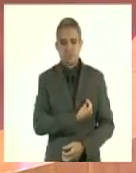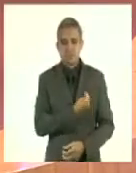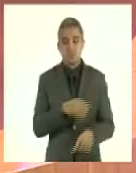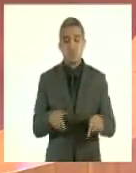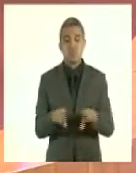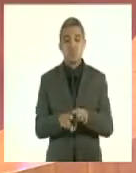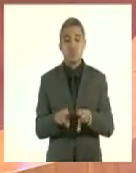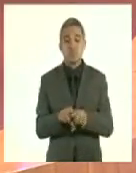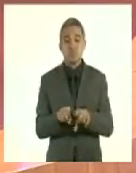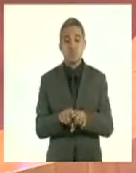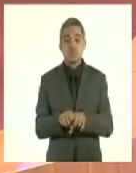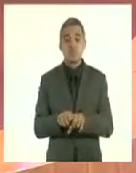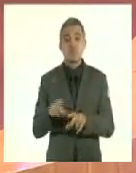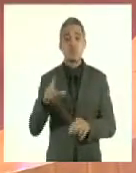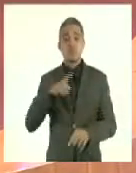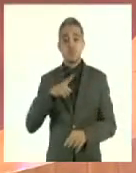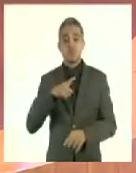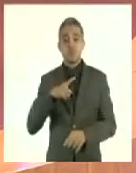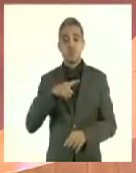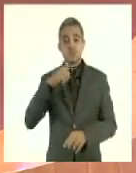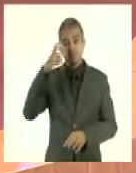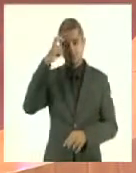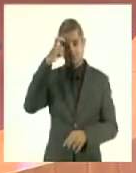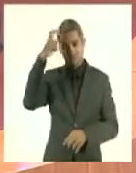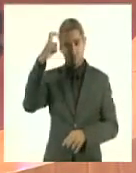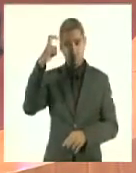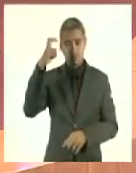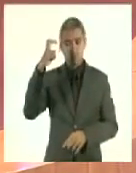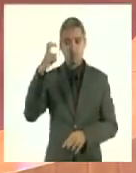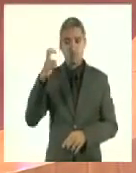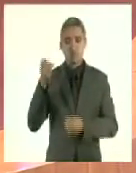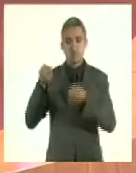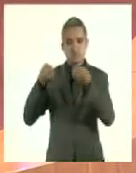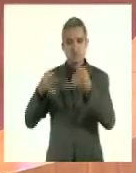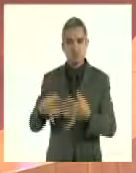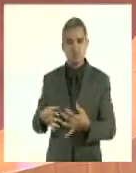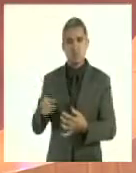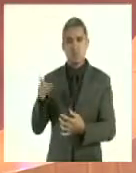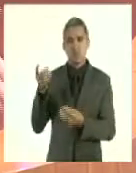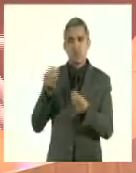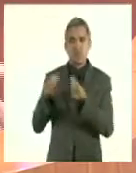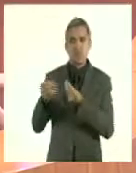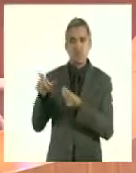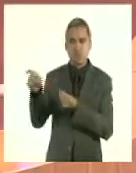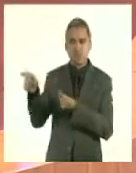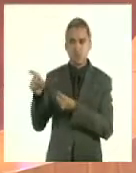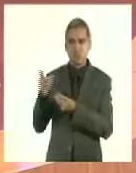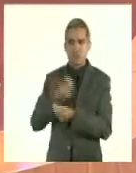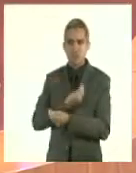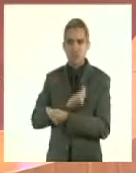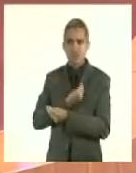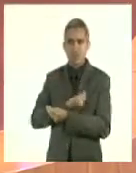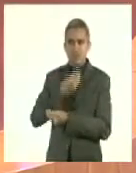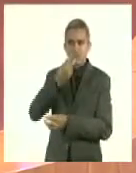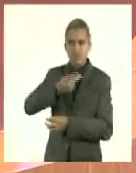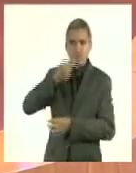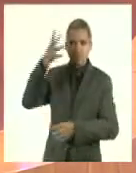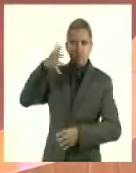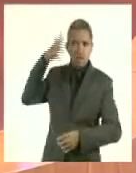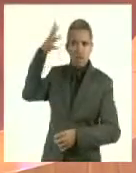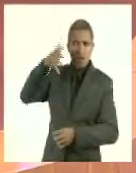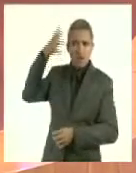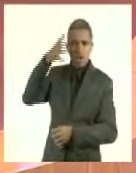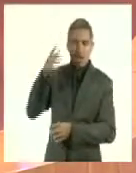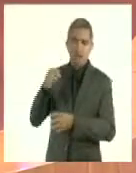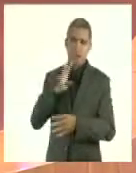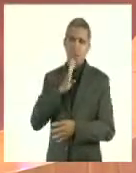os conhecereis. Quem é que não sabe que Vossa Excelência faz um discurso eleitoreiro nesta casa? Quem é que não sabe